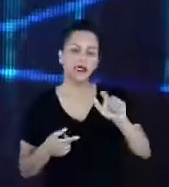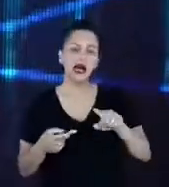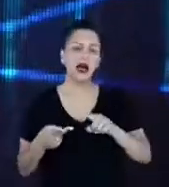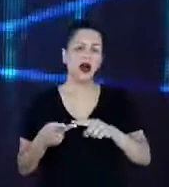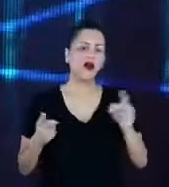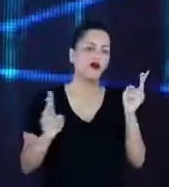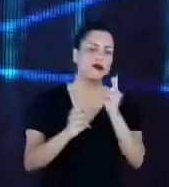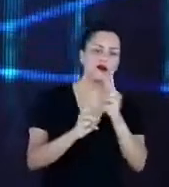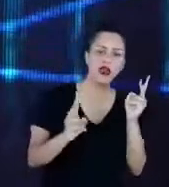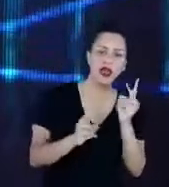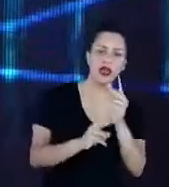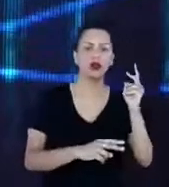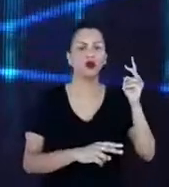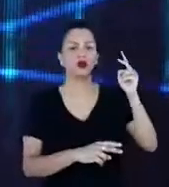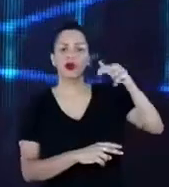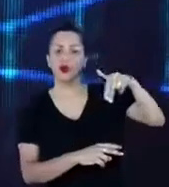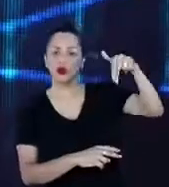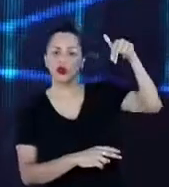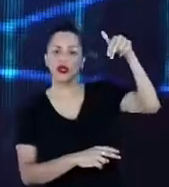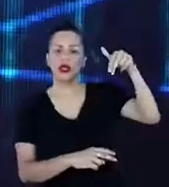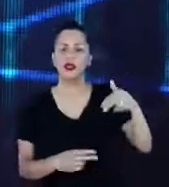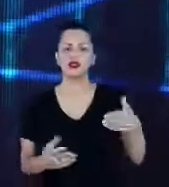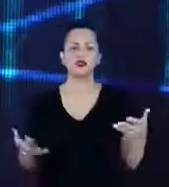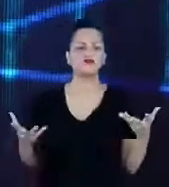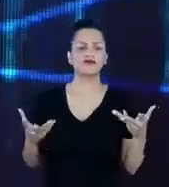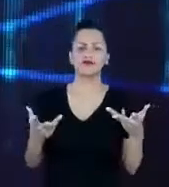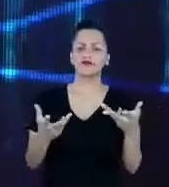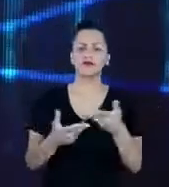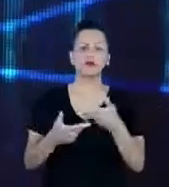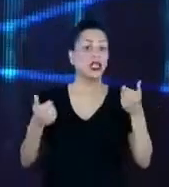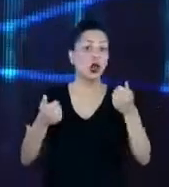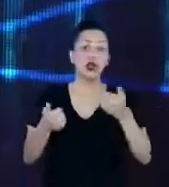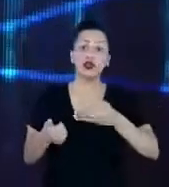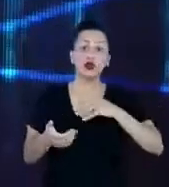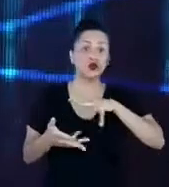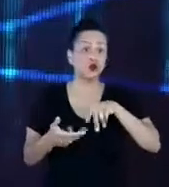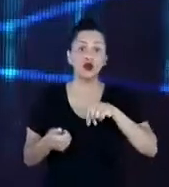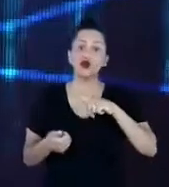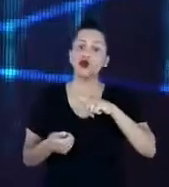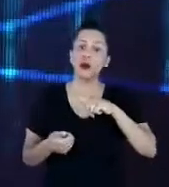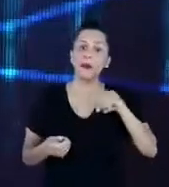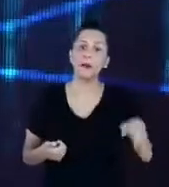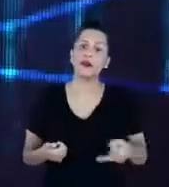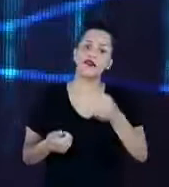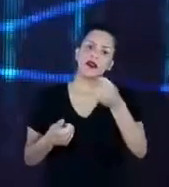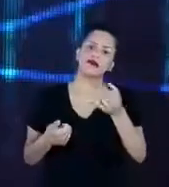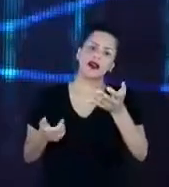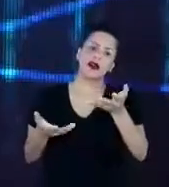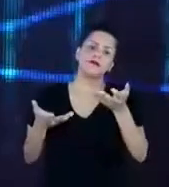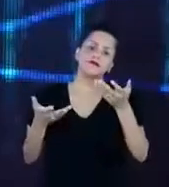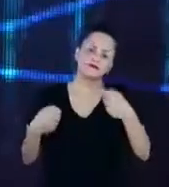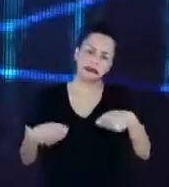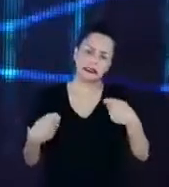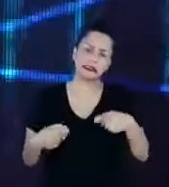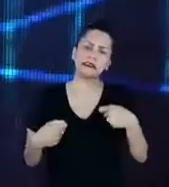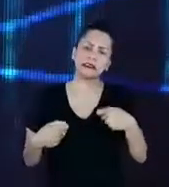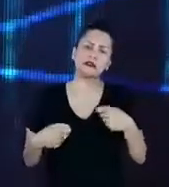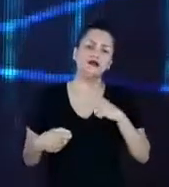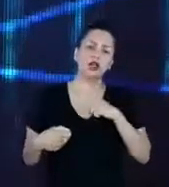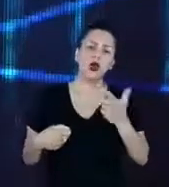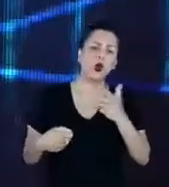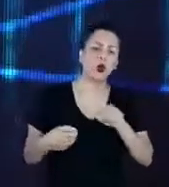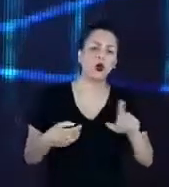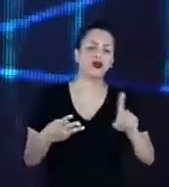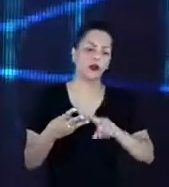região, deputado, que são magníficos, são os melhores ventos do mundo. Vamos aproveitar toda essa riqueza, sem esquecer as outras fontes. Temos biomassa